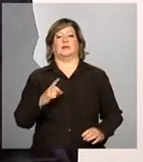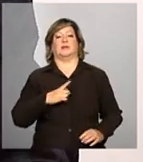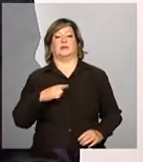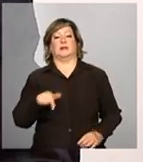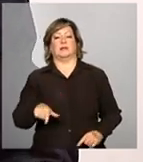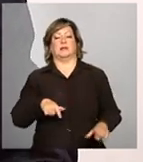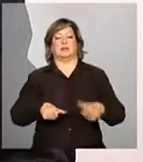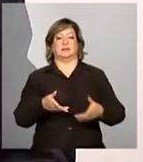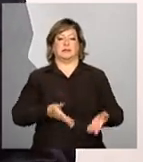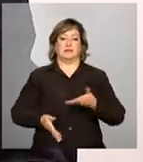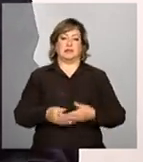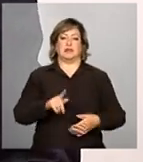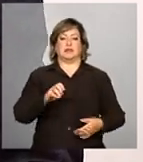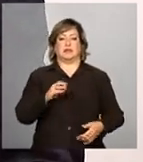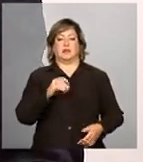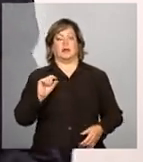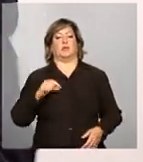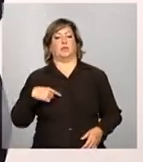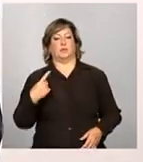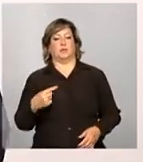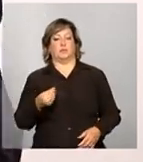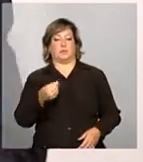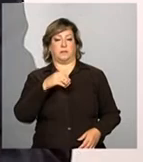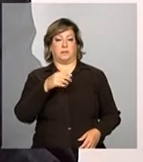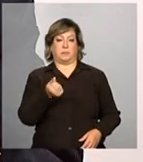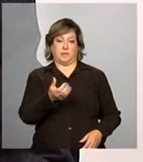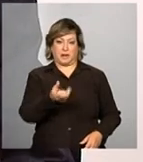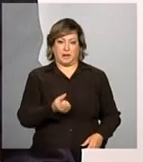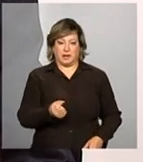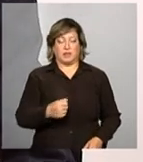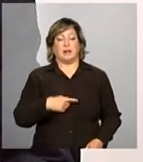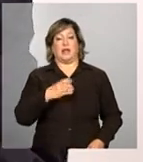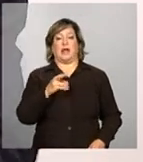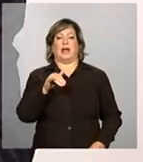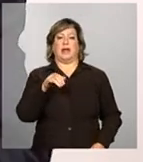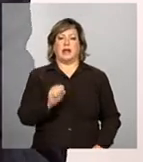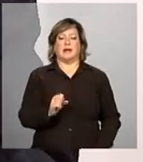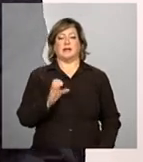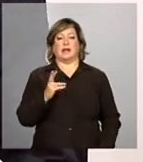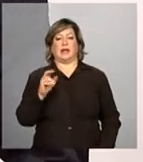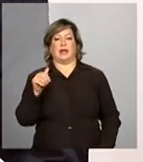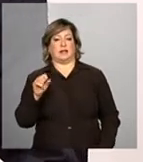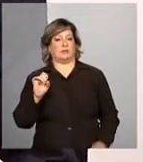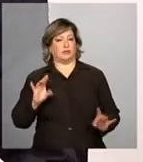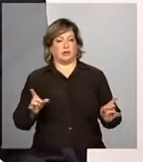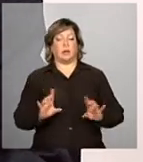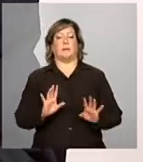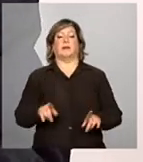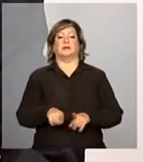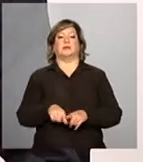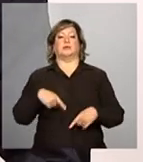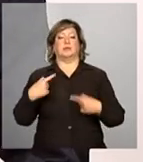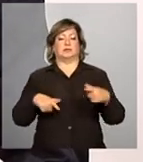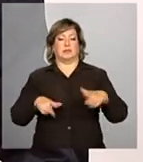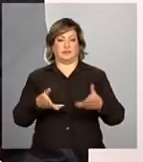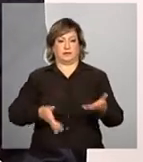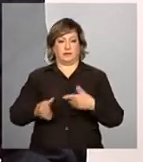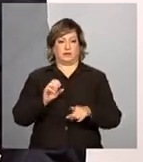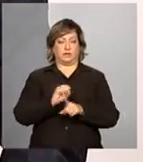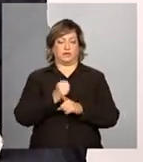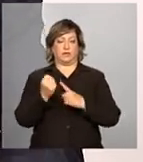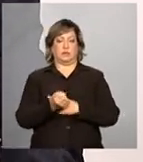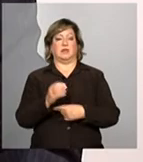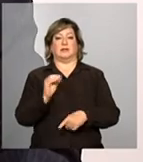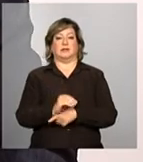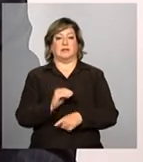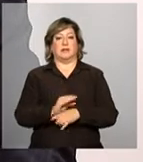ou até na gestão de benefícios ou E aí quebradiço não só Cras e creas mas também nos serviços oficiais de um modo de um modo